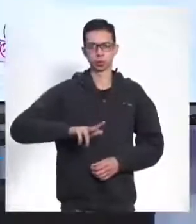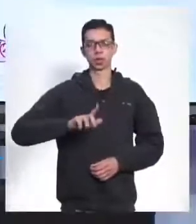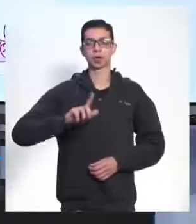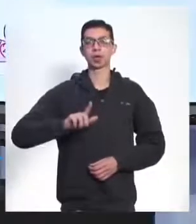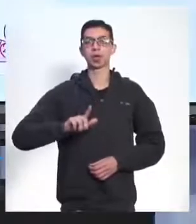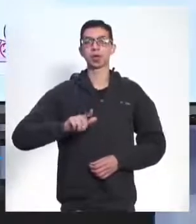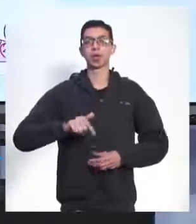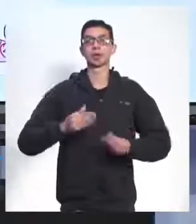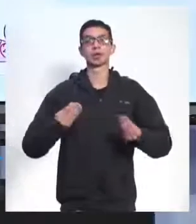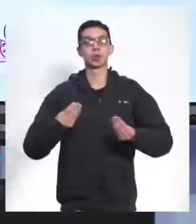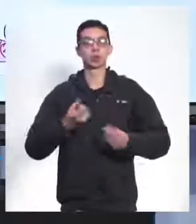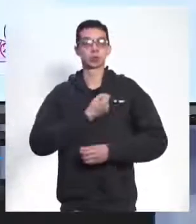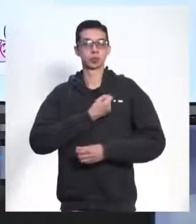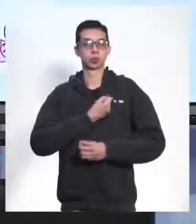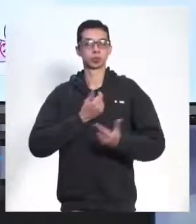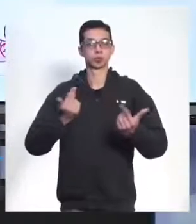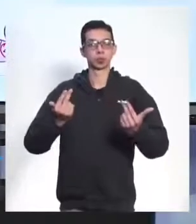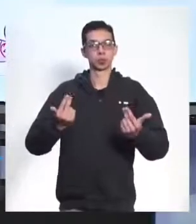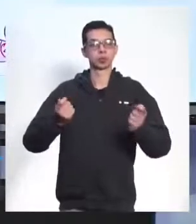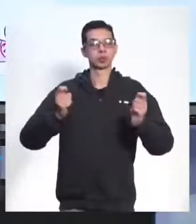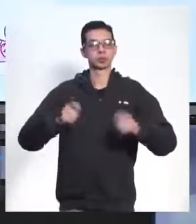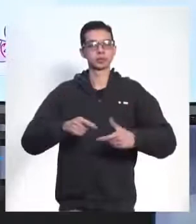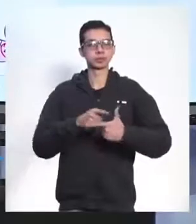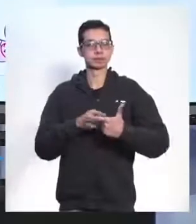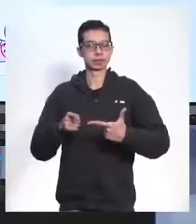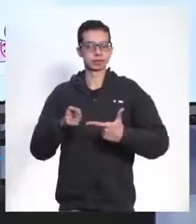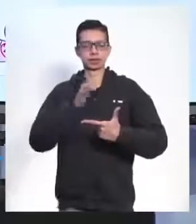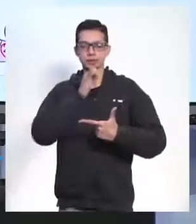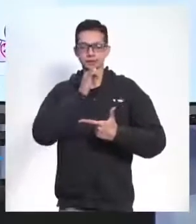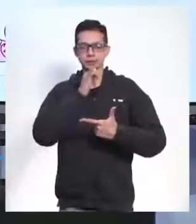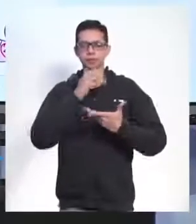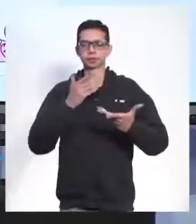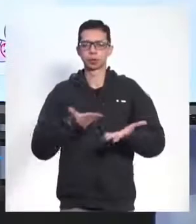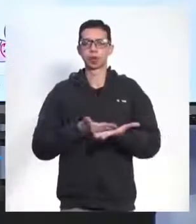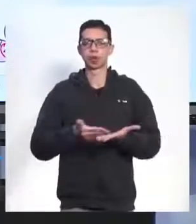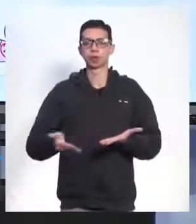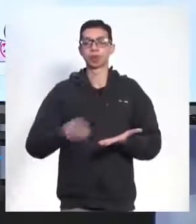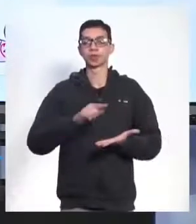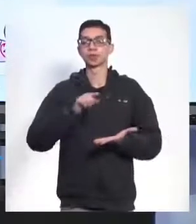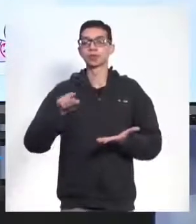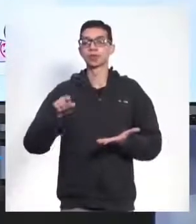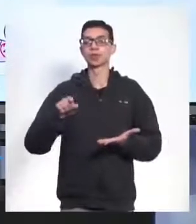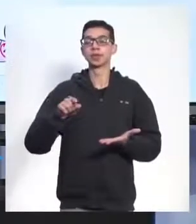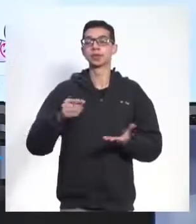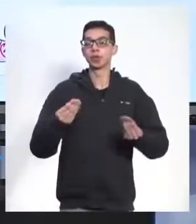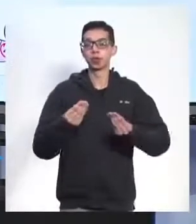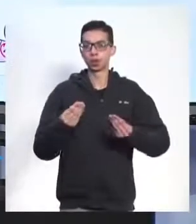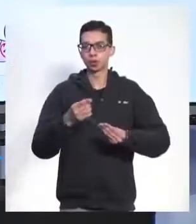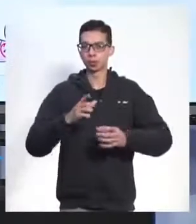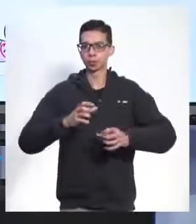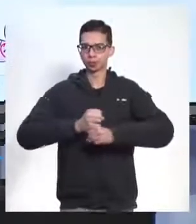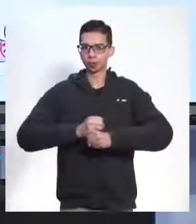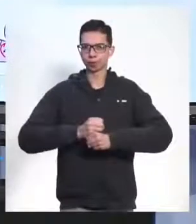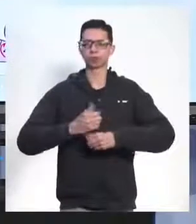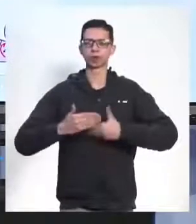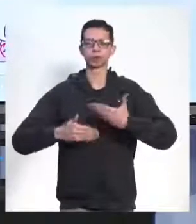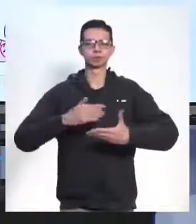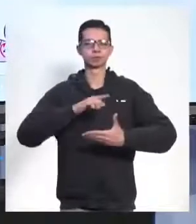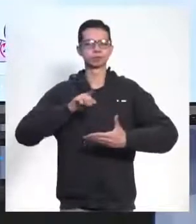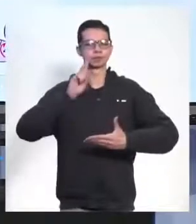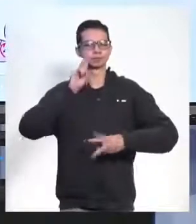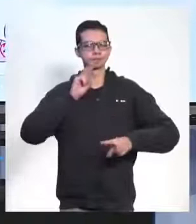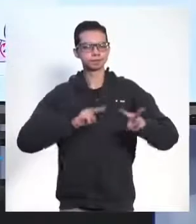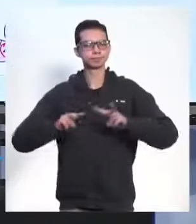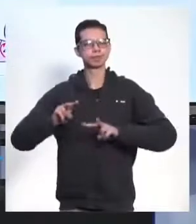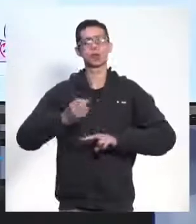e aí vai ser a pontuação. Então, nós vamos começar com a pontuação de vocês. E aí vocês vão ver a pontuação. E aí com